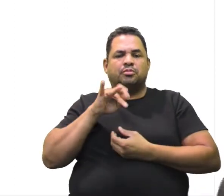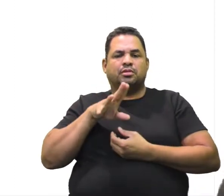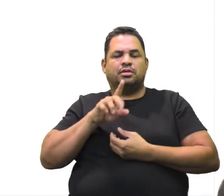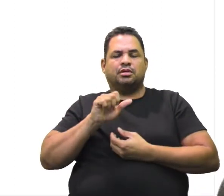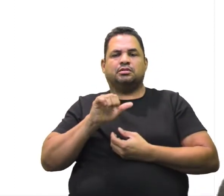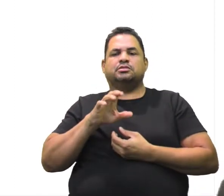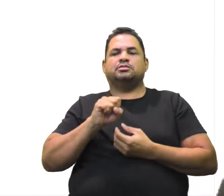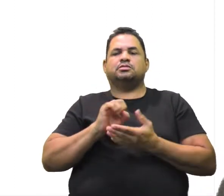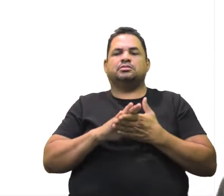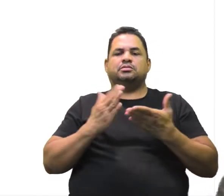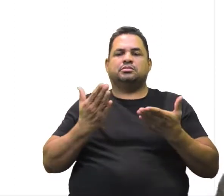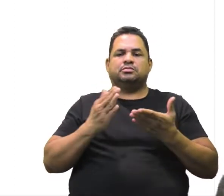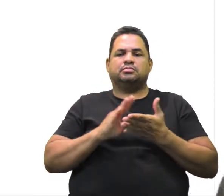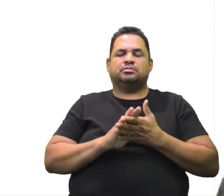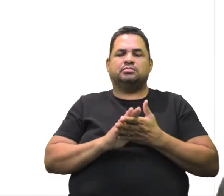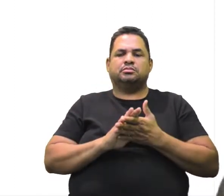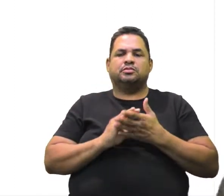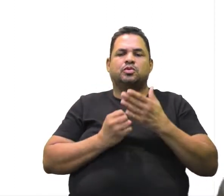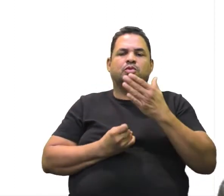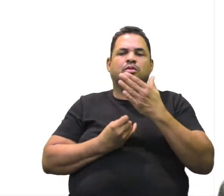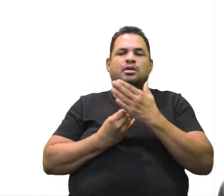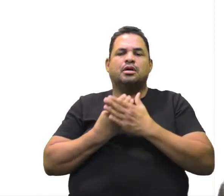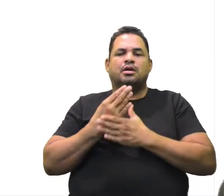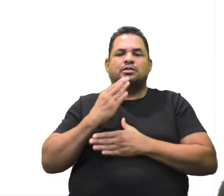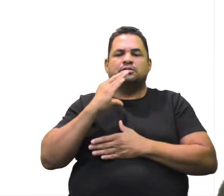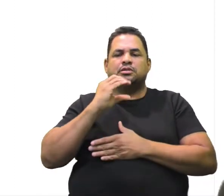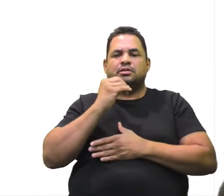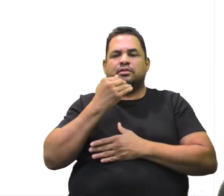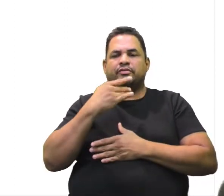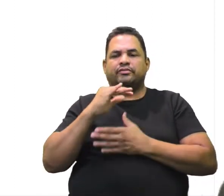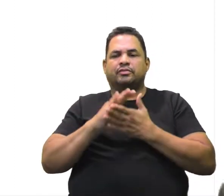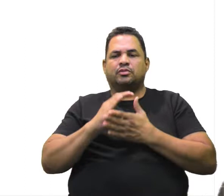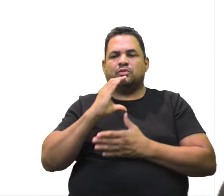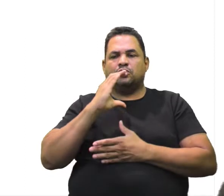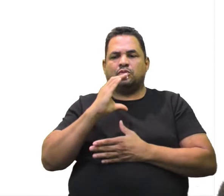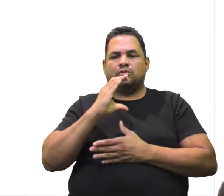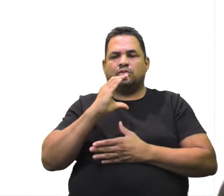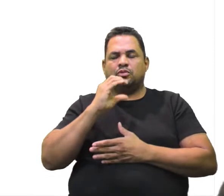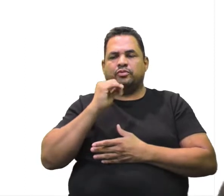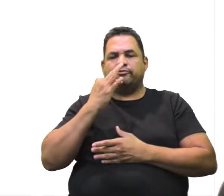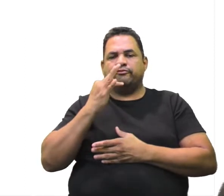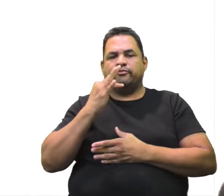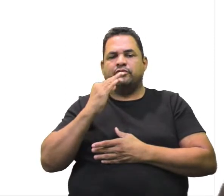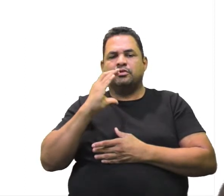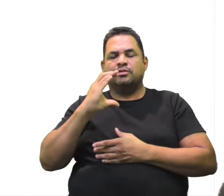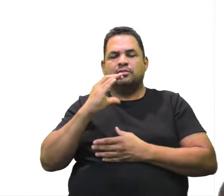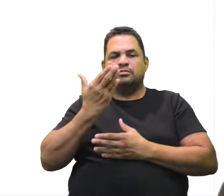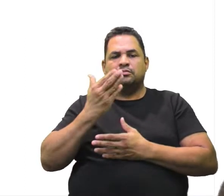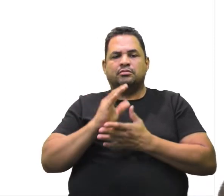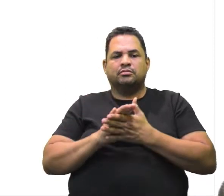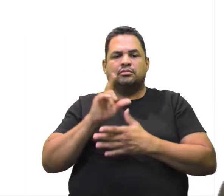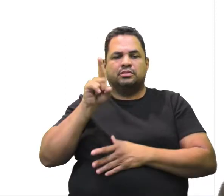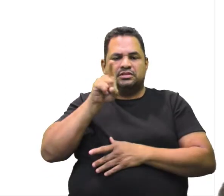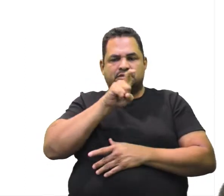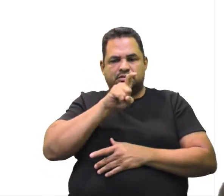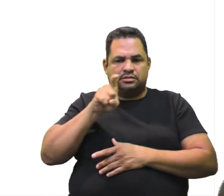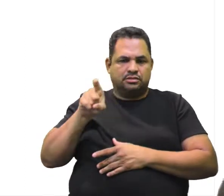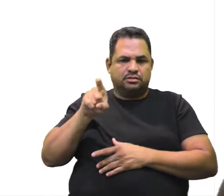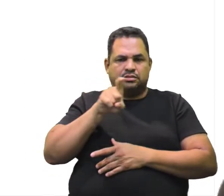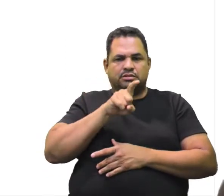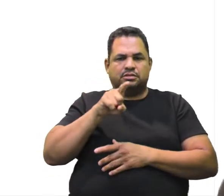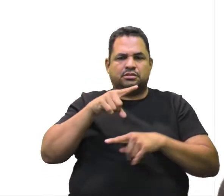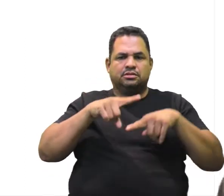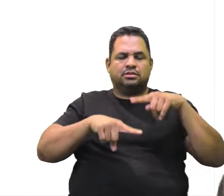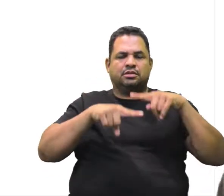propelentes, como o CFC, o clorofluorocarbono, é? Isso em aerossóis